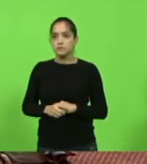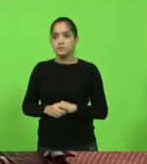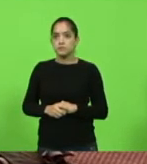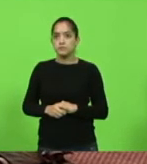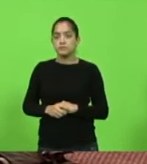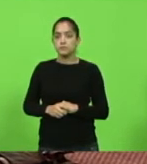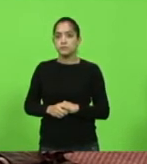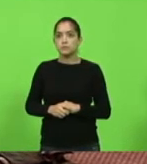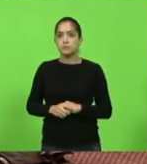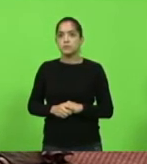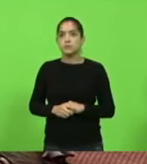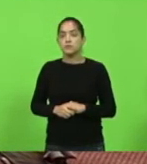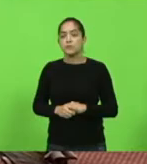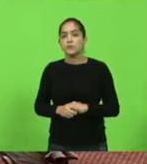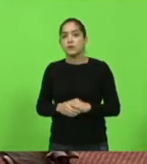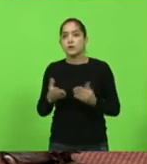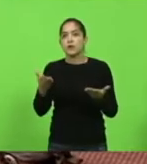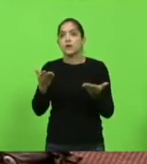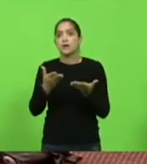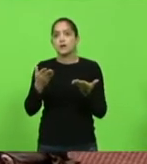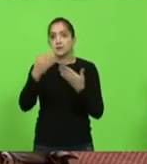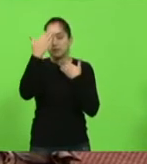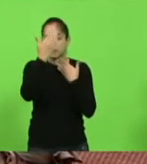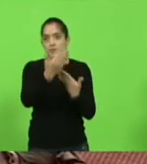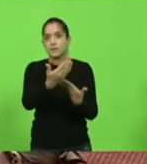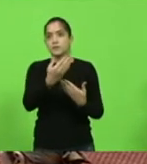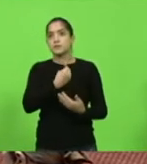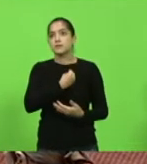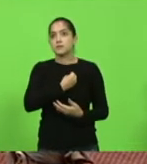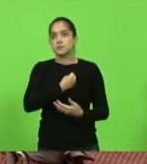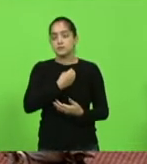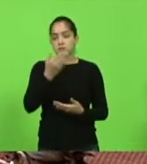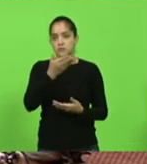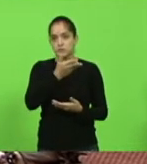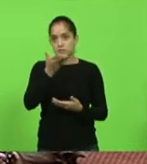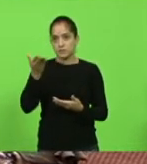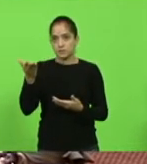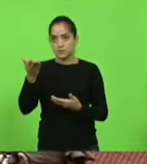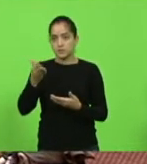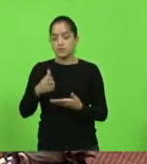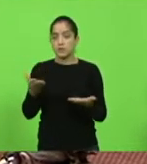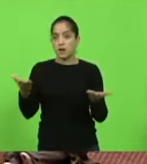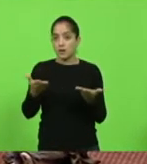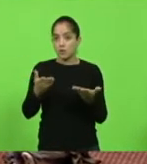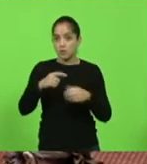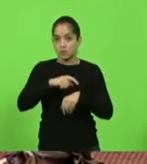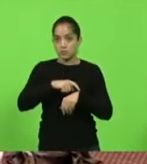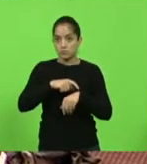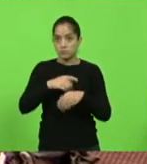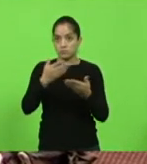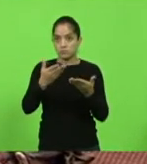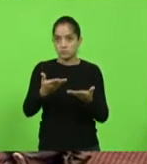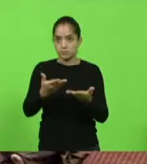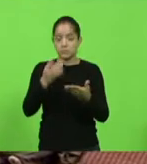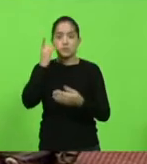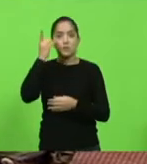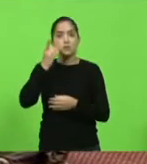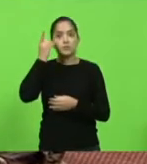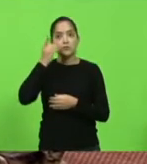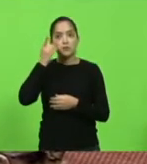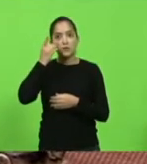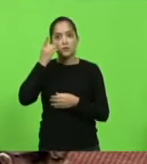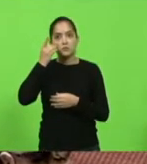tempo em que agradeço a presença de todos senhores e das senhoras e na sequência Então passa a palavra aí para o deputado